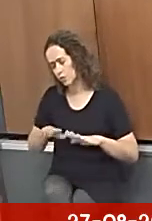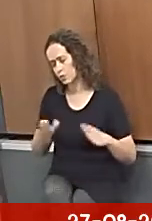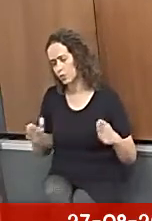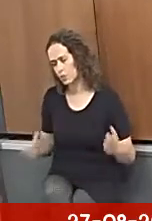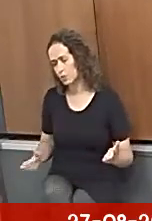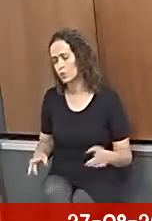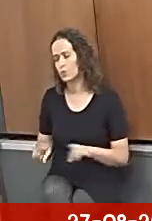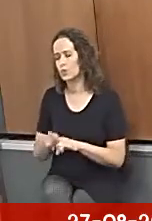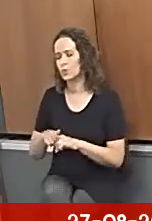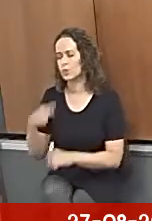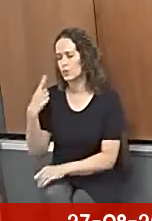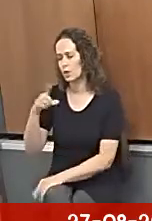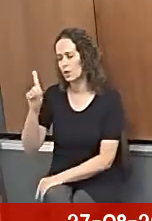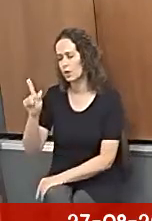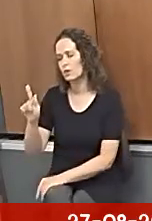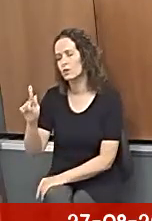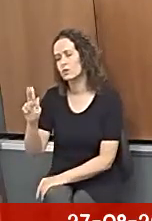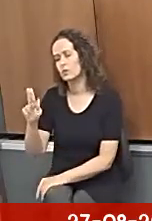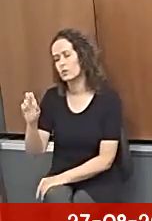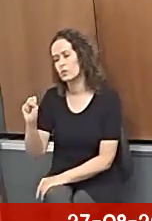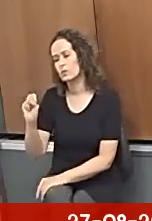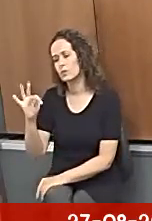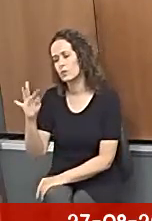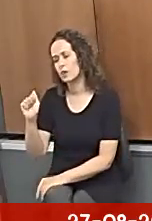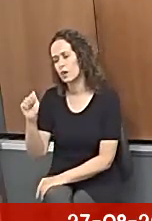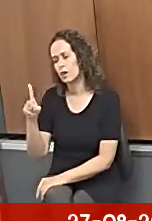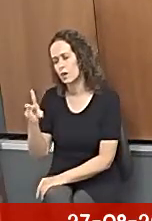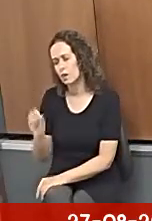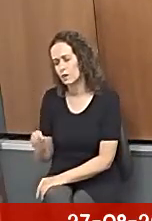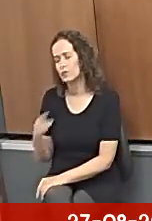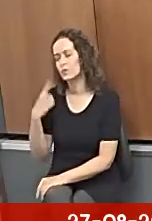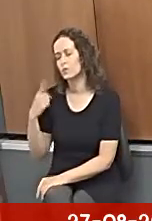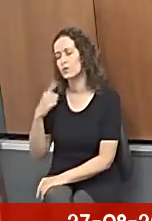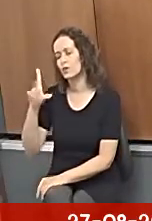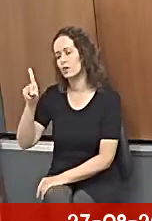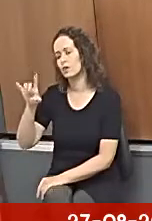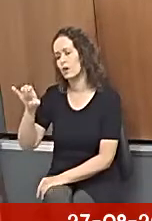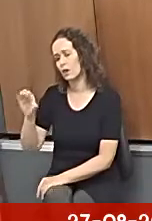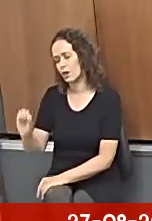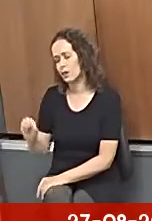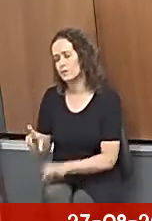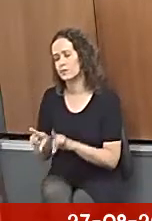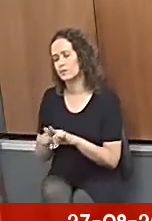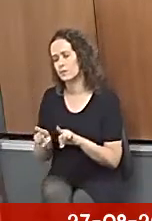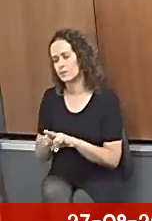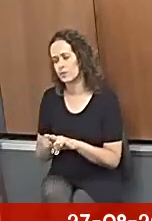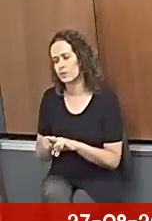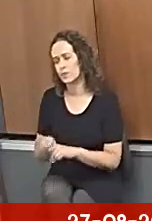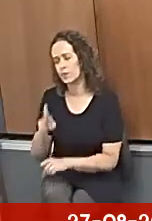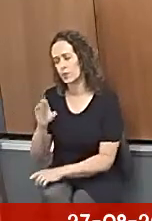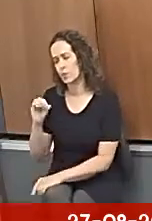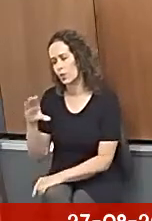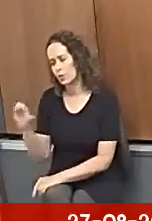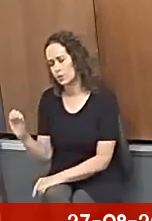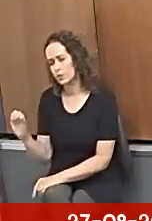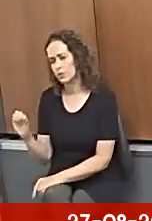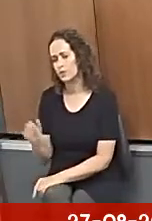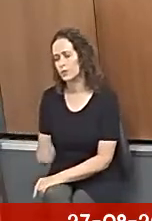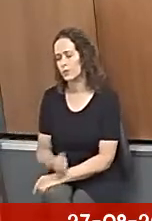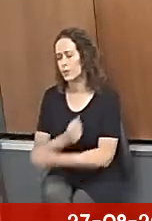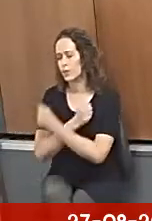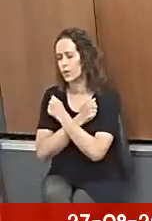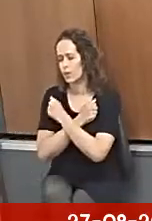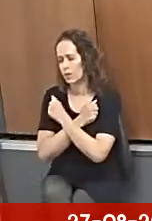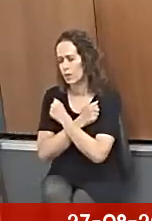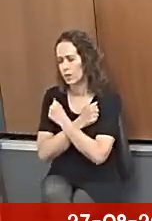gustavo é o deputado leo portela é rocco é deixar um abraço